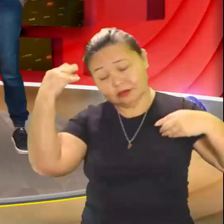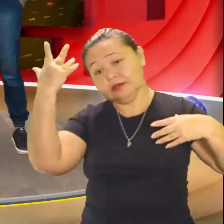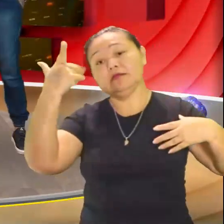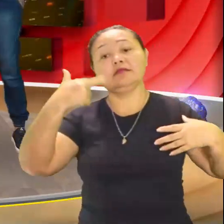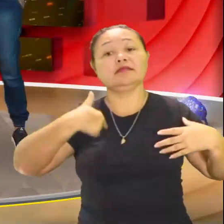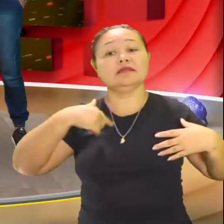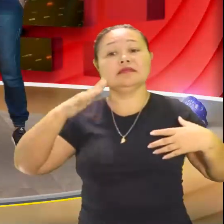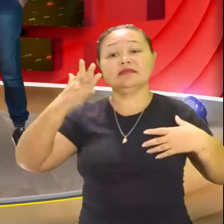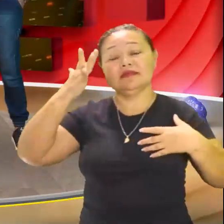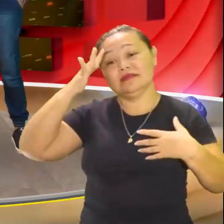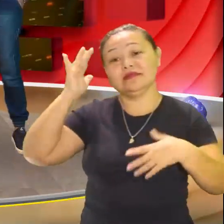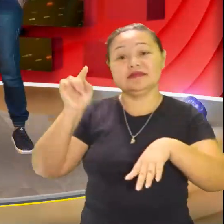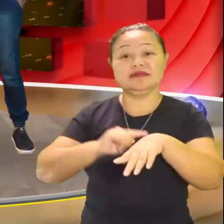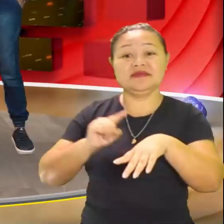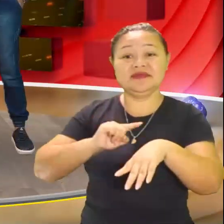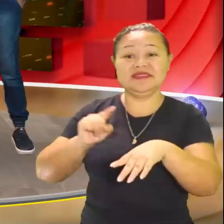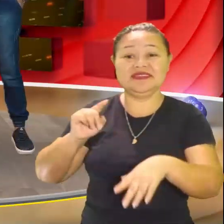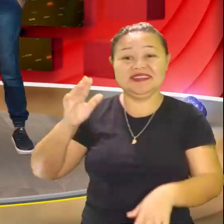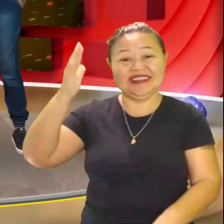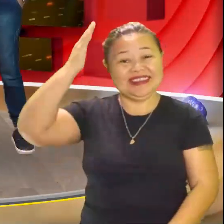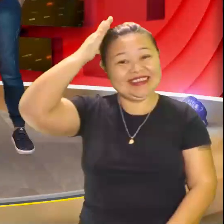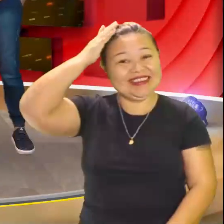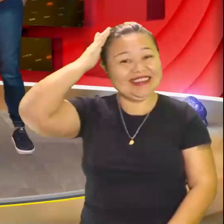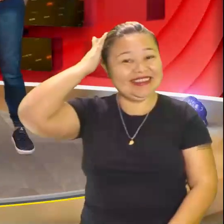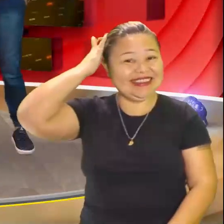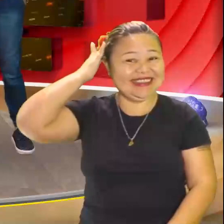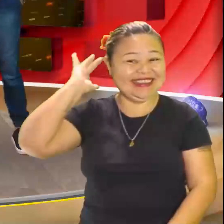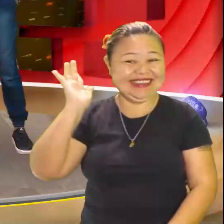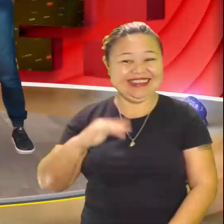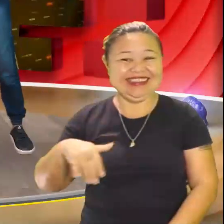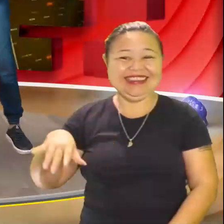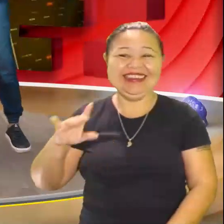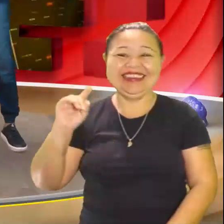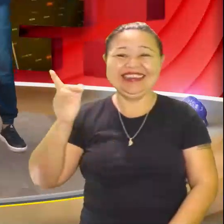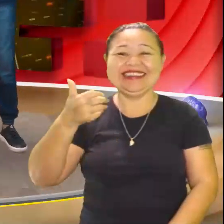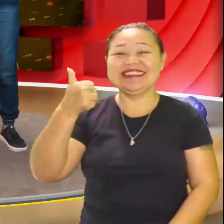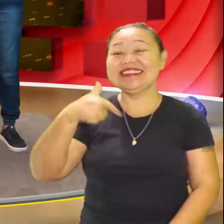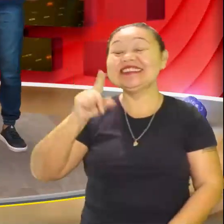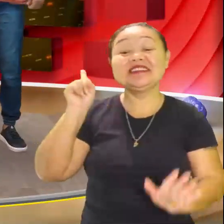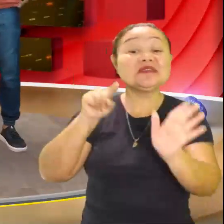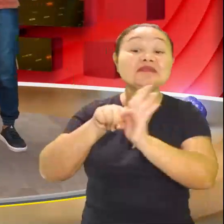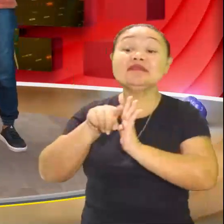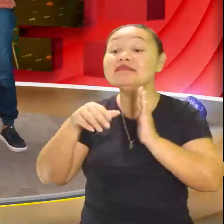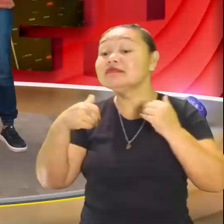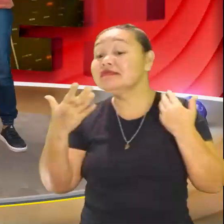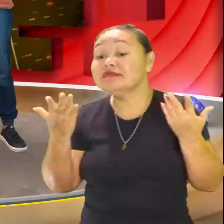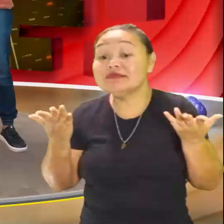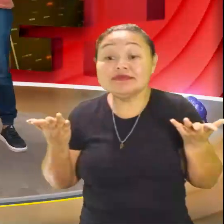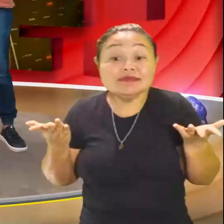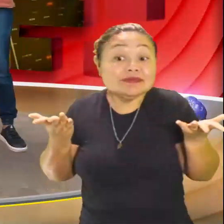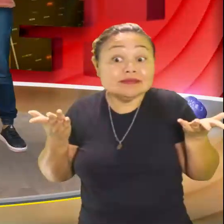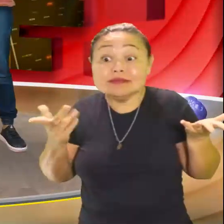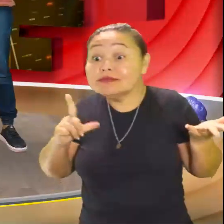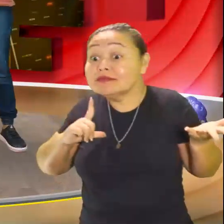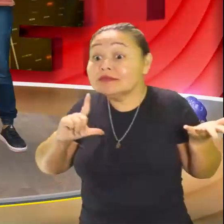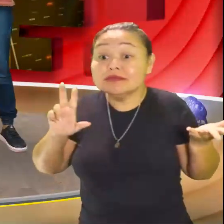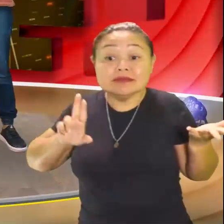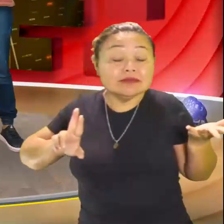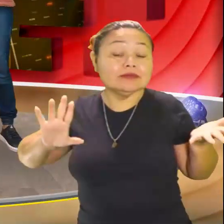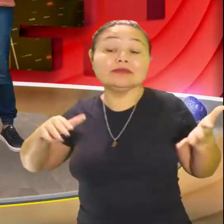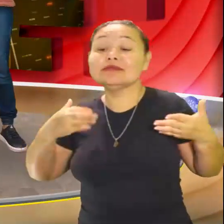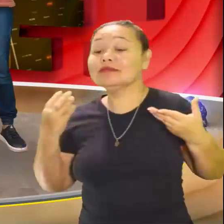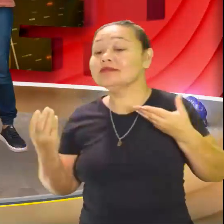penteado. Eu tô nervoso hoje. Tá rebelde? Tá. Então ela fica aí se perguntando, né? E aí, isso aí vai ter